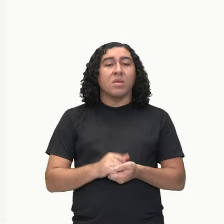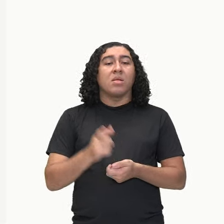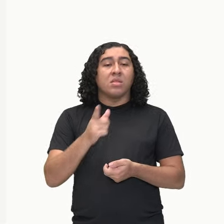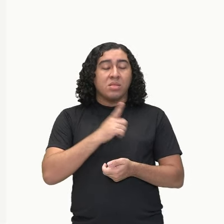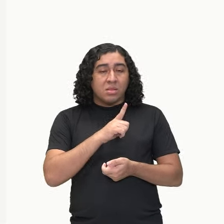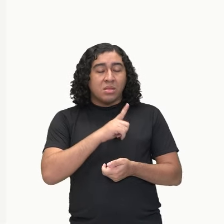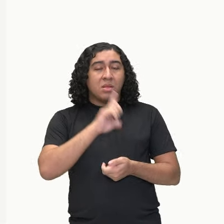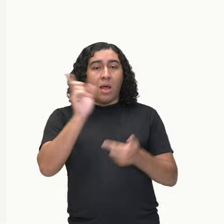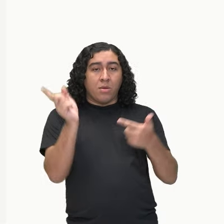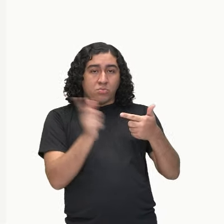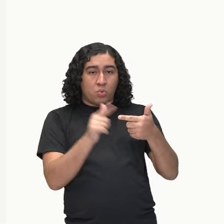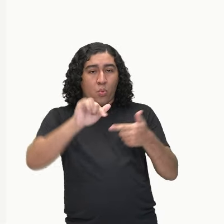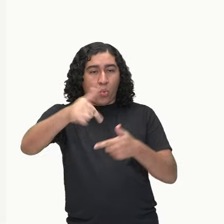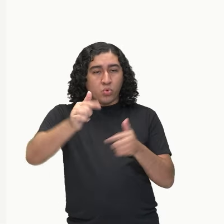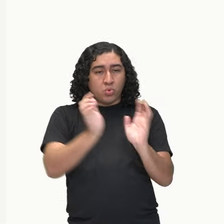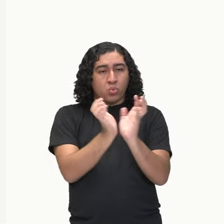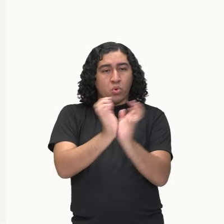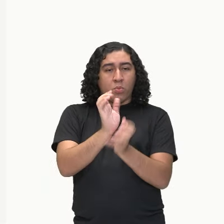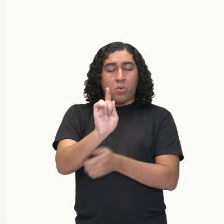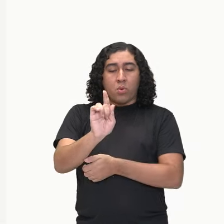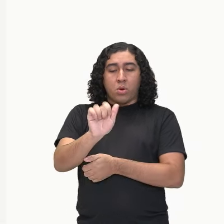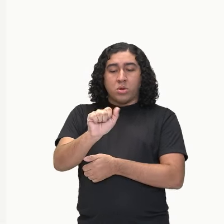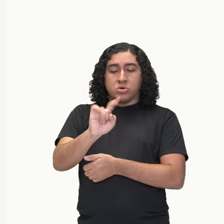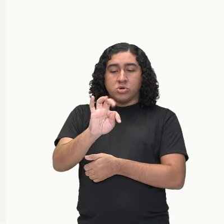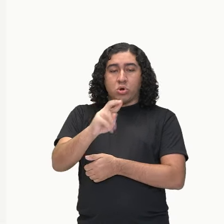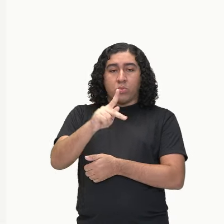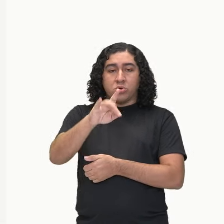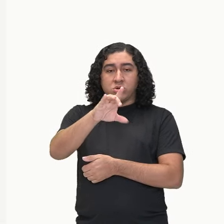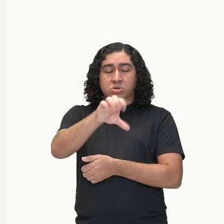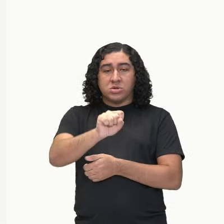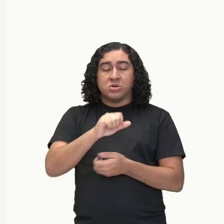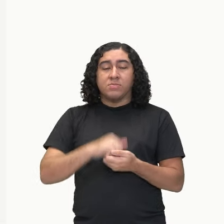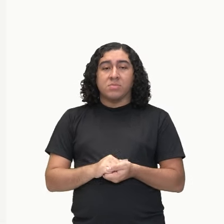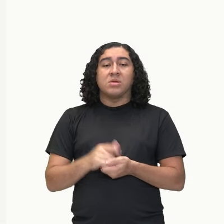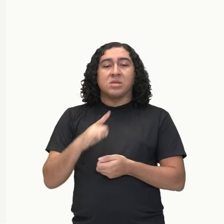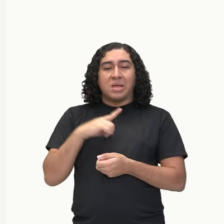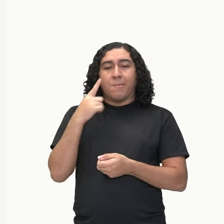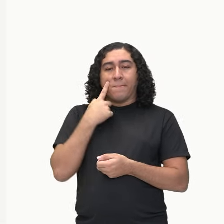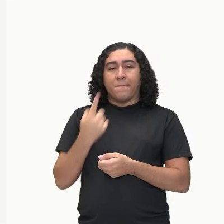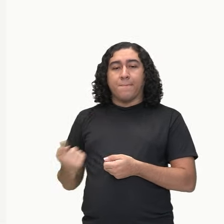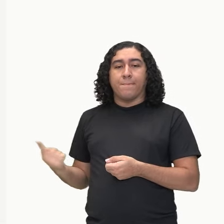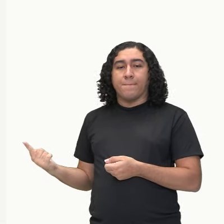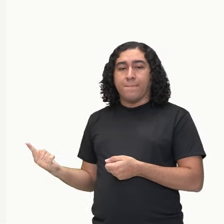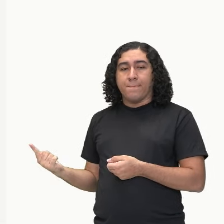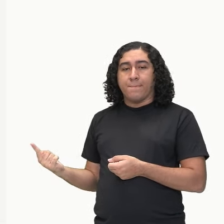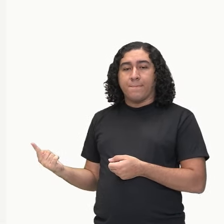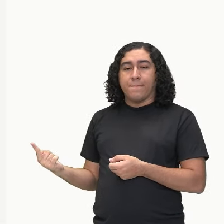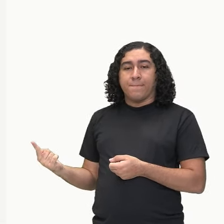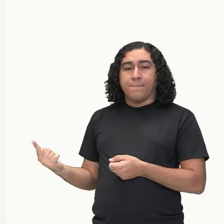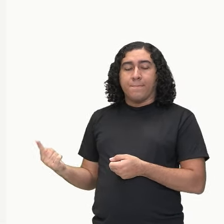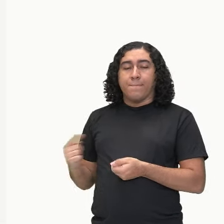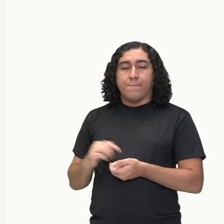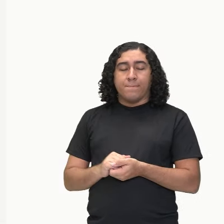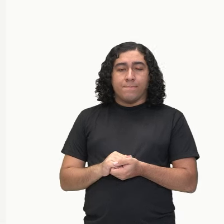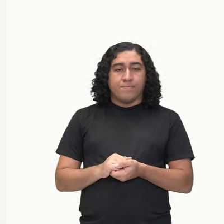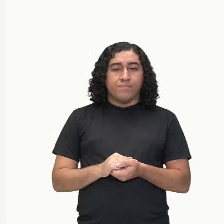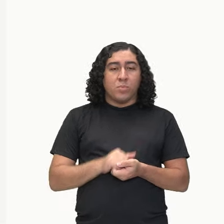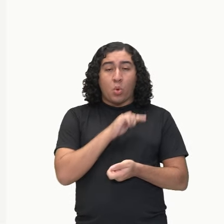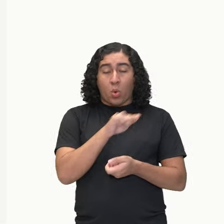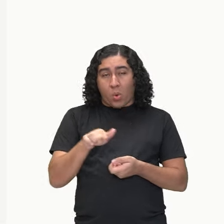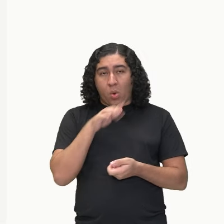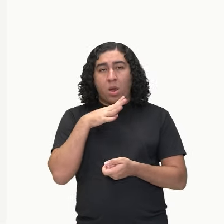encontrados também na Amazônia. Nós temos aí o caramujo, que é bem comum a presença dele em